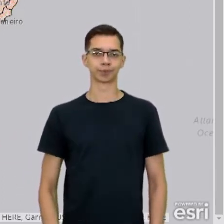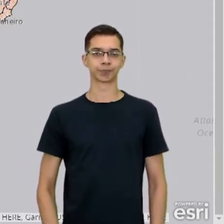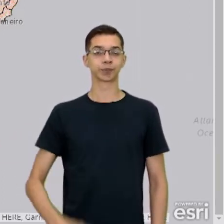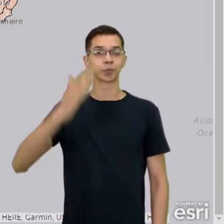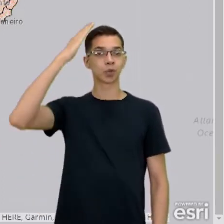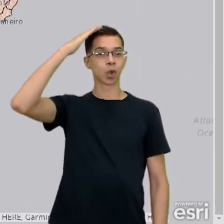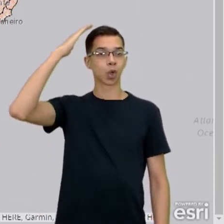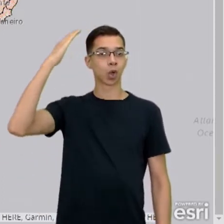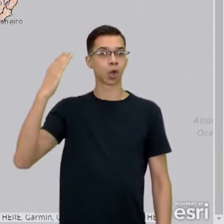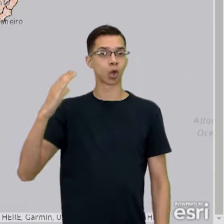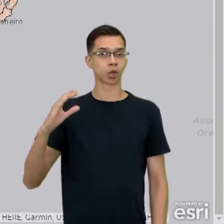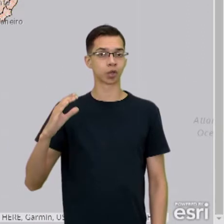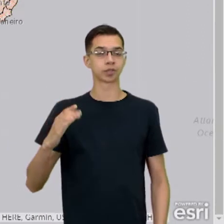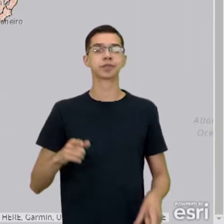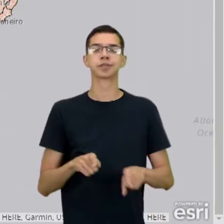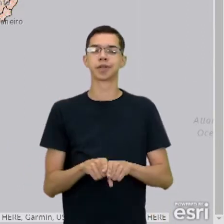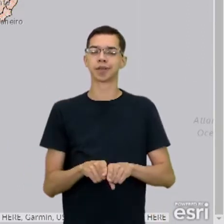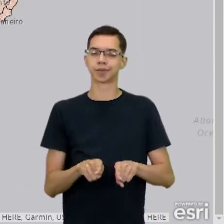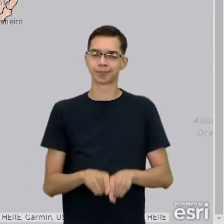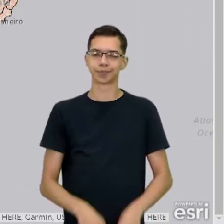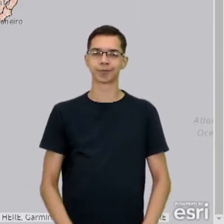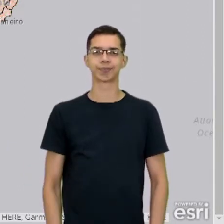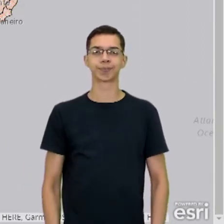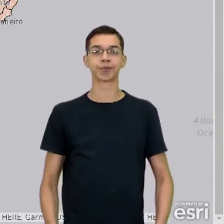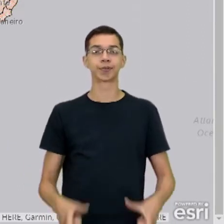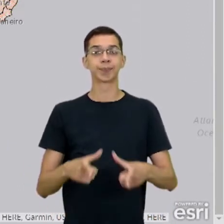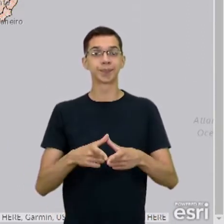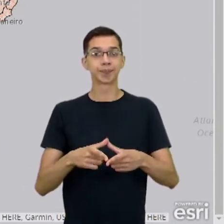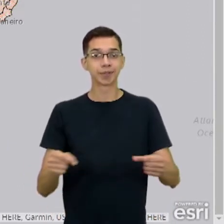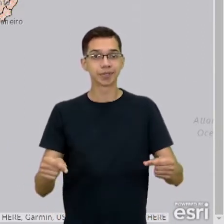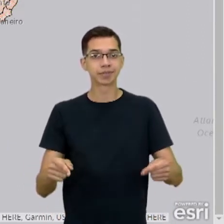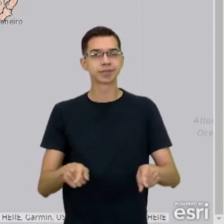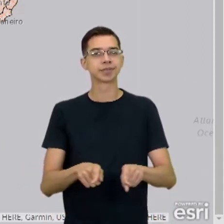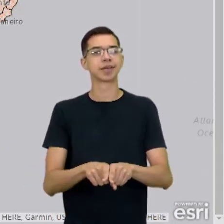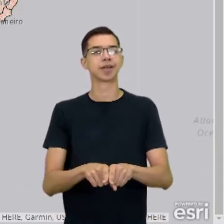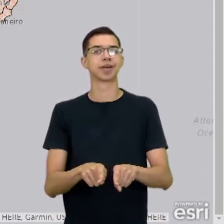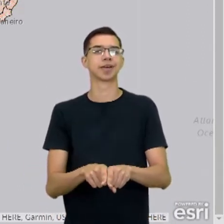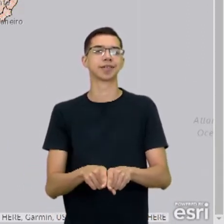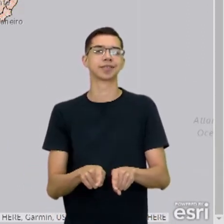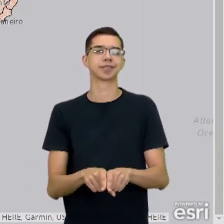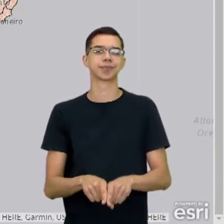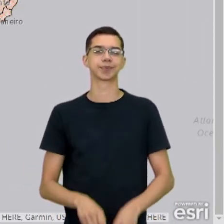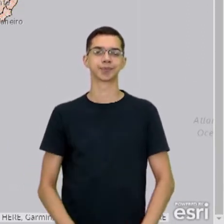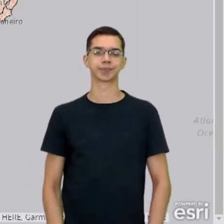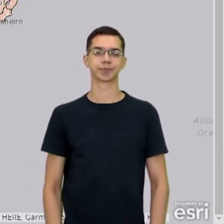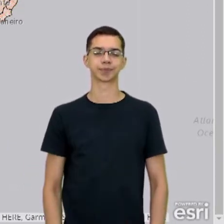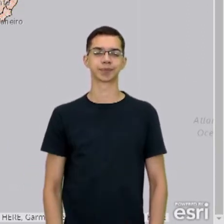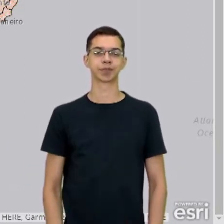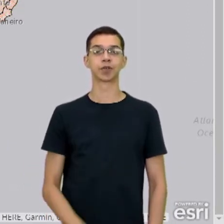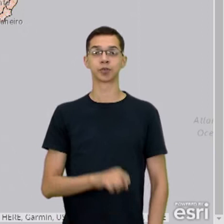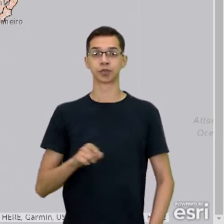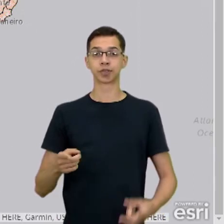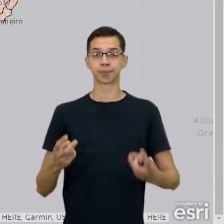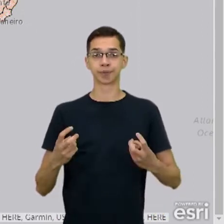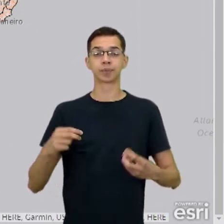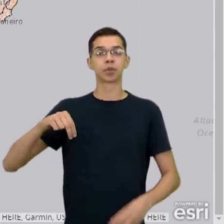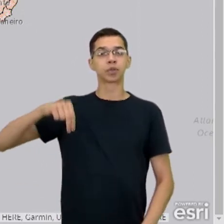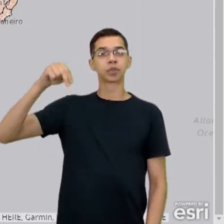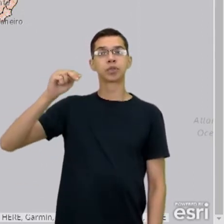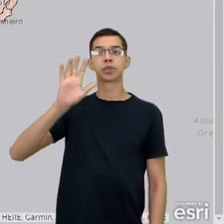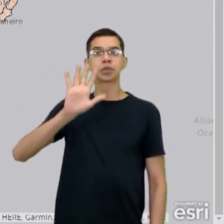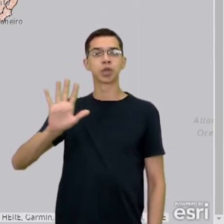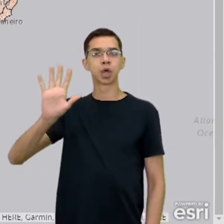Curitiba, Brasília, né, também temos aí uma grande quantidade, e a gente observa aí que algumas capitais aí no Nordeste também